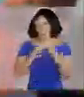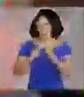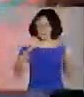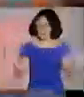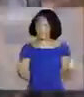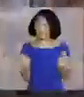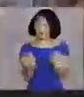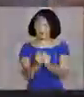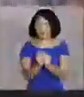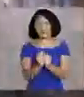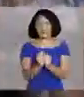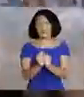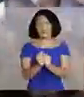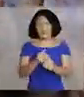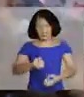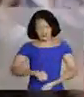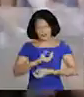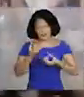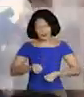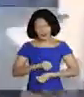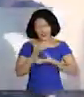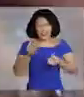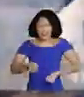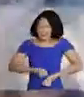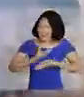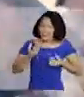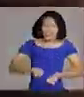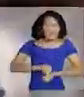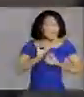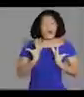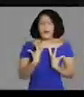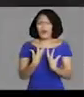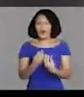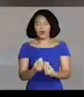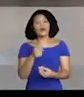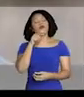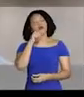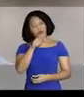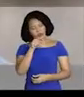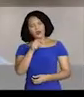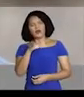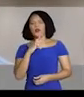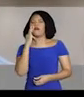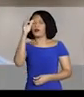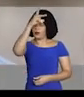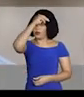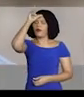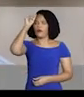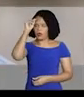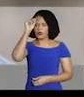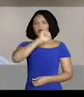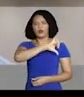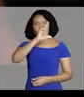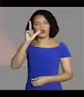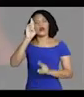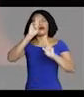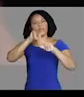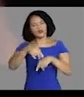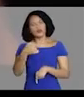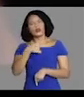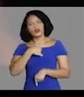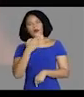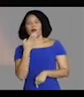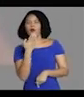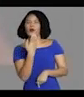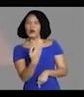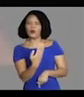nessa caminhada e se dedicaram ao máximo, se dedicaram como nunca. Você vai ser prefeito de São Luís, por isso que